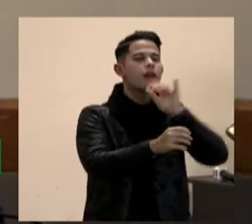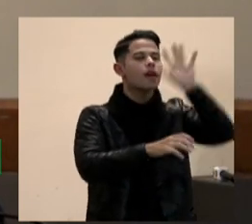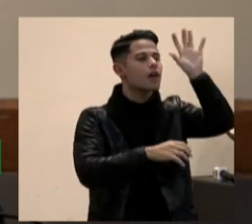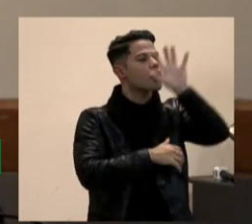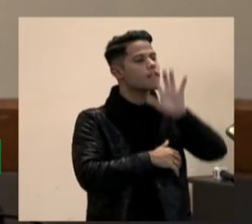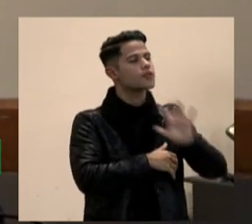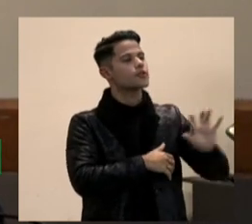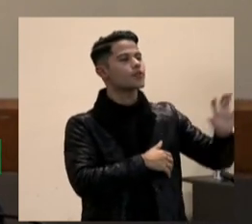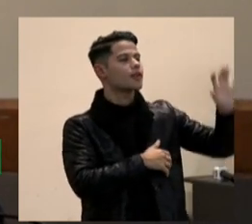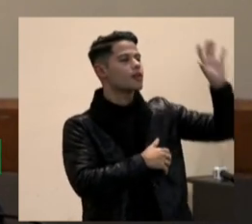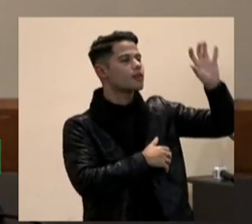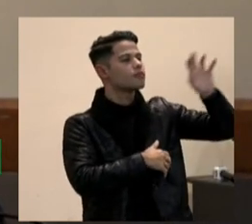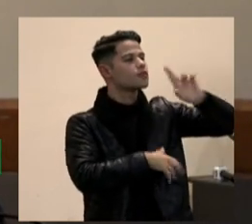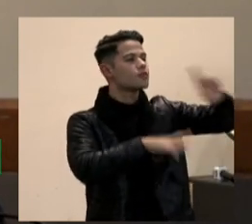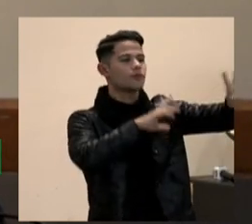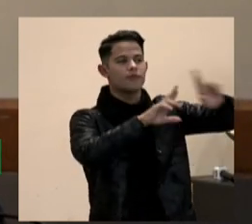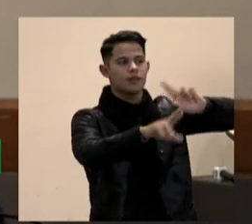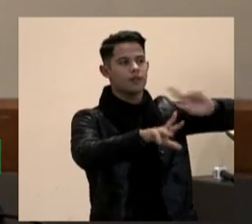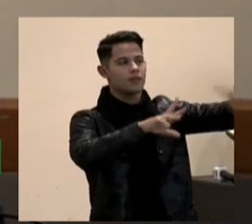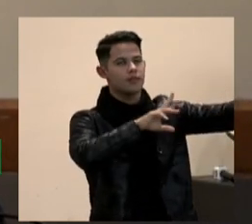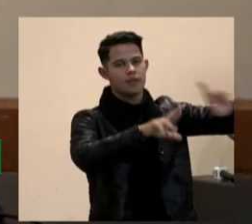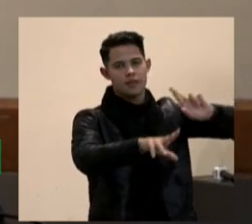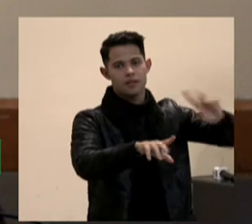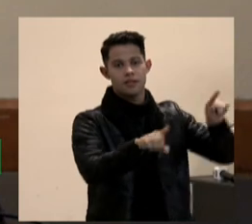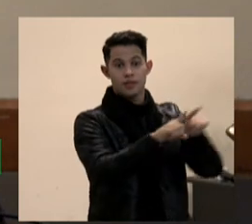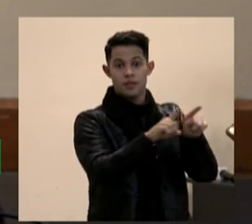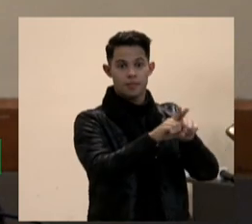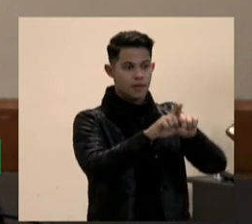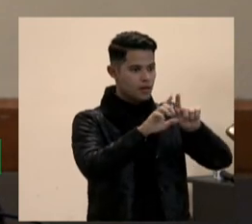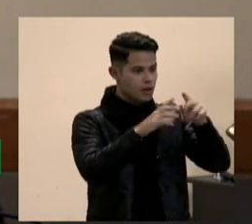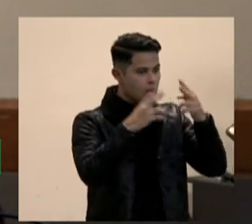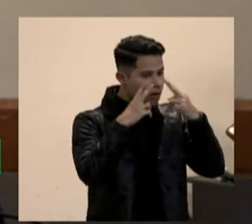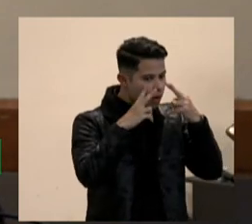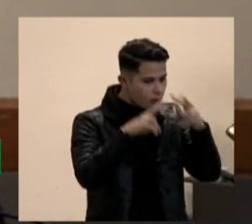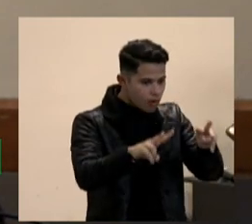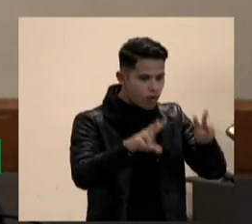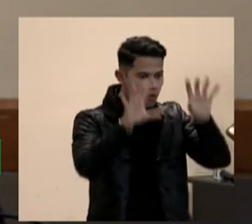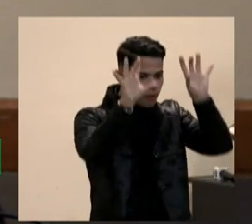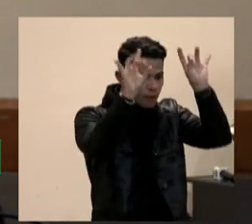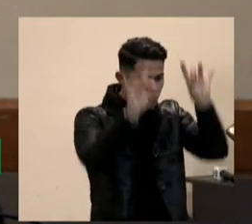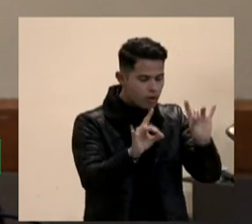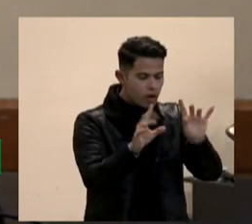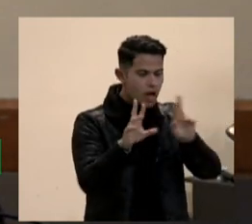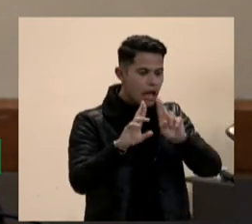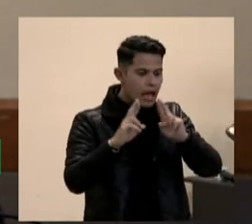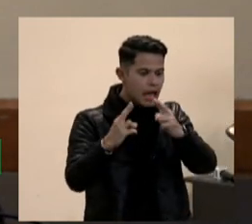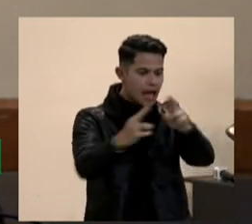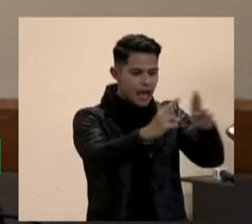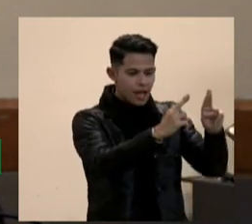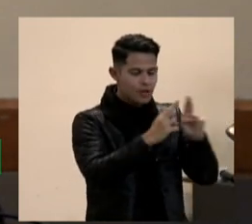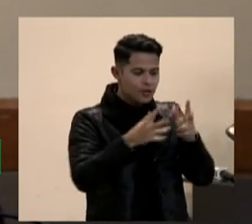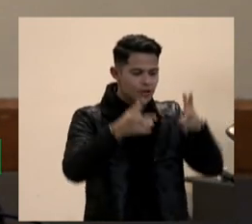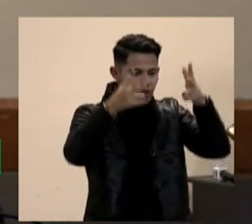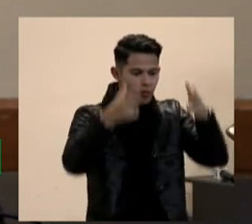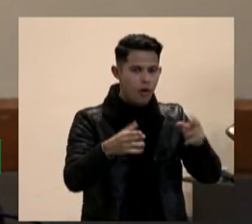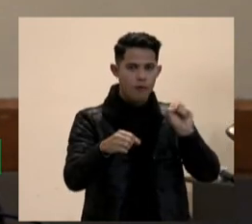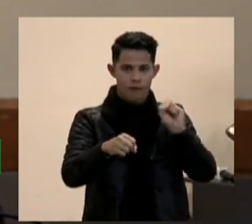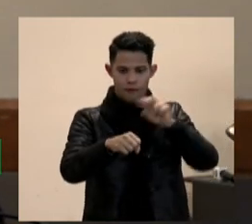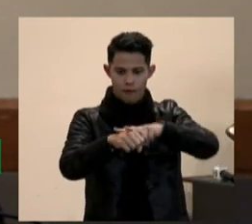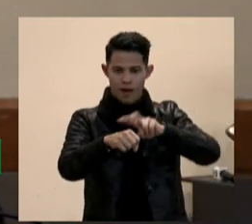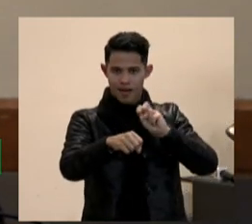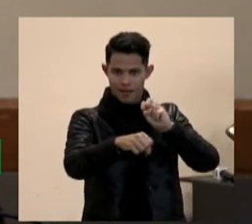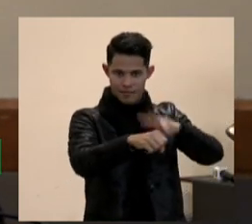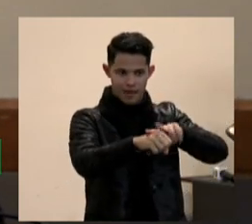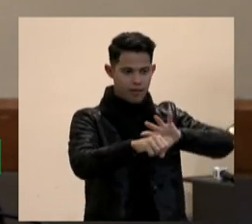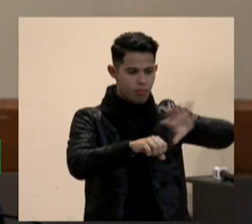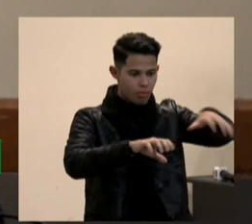regiões, né? E quando a gente olha especialmente dentro da mesma rede, né? Essa distribuição das vagas ela é muito